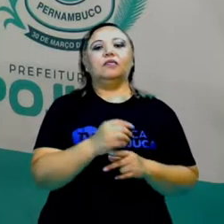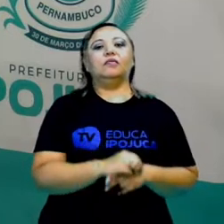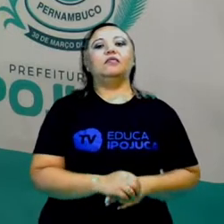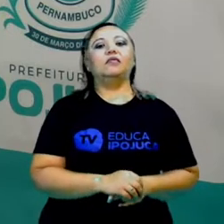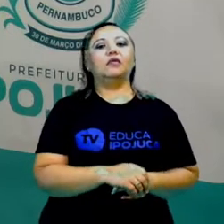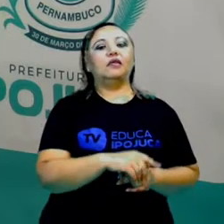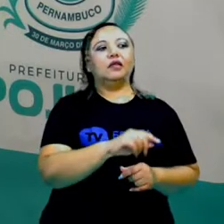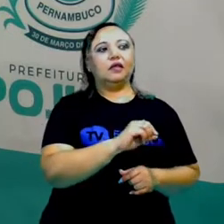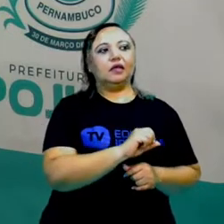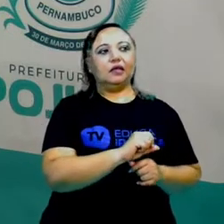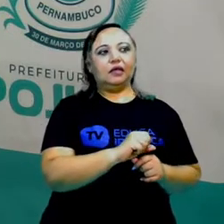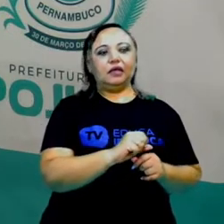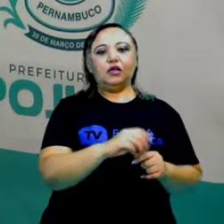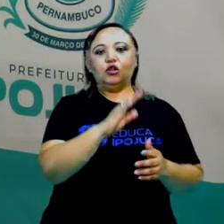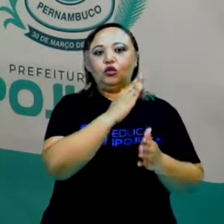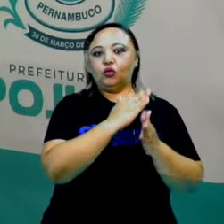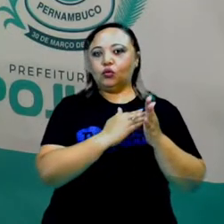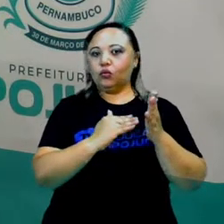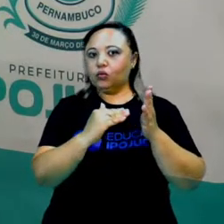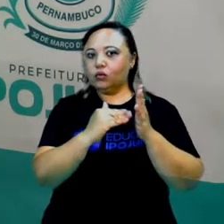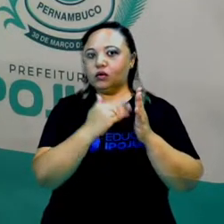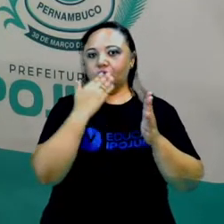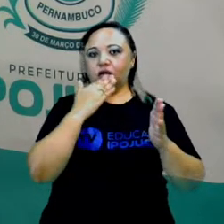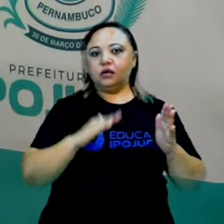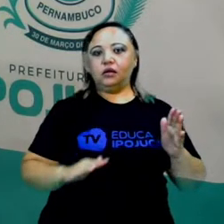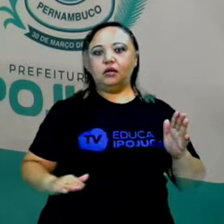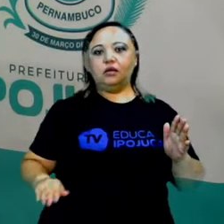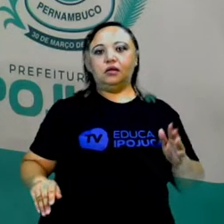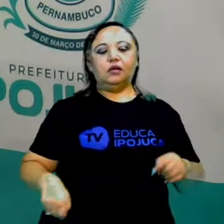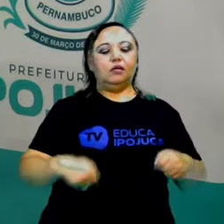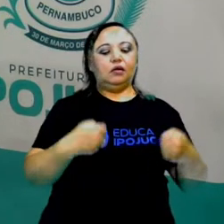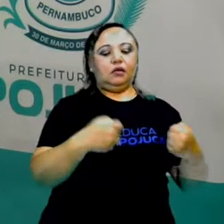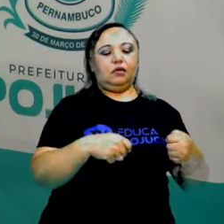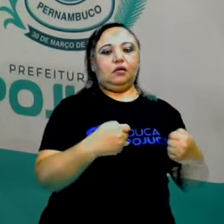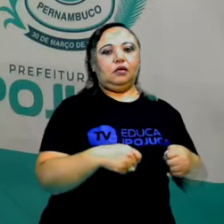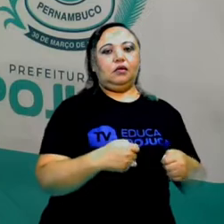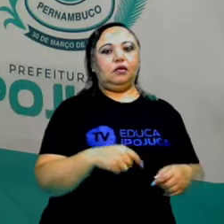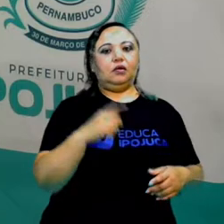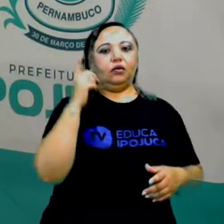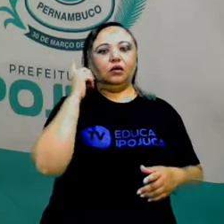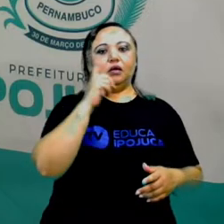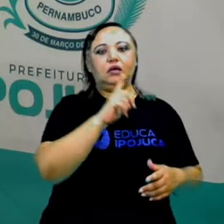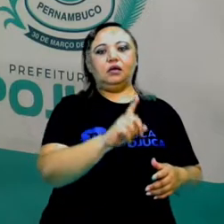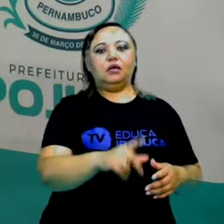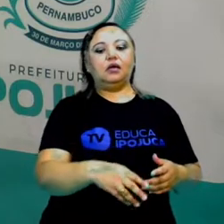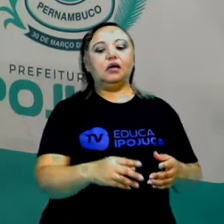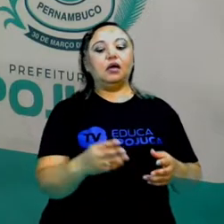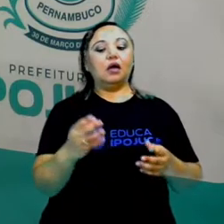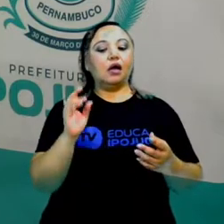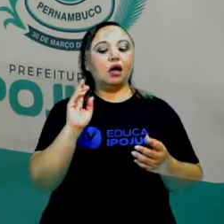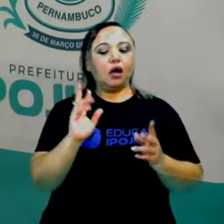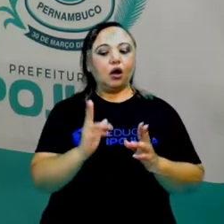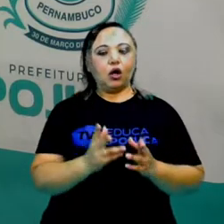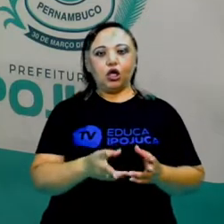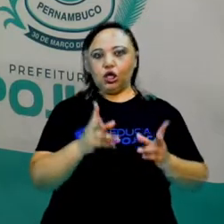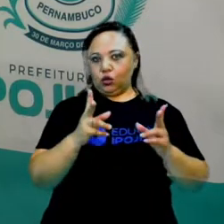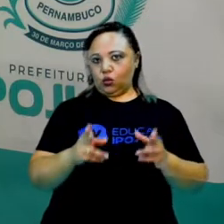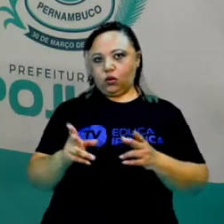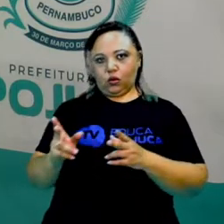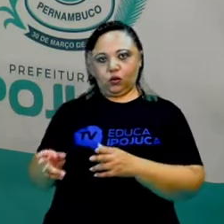as crianças deveriam receber a mesma quantidade de bolinhas e não podia ter sobrado nenhuma.